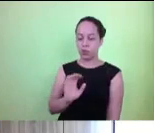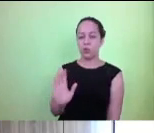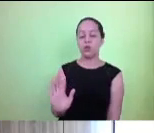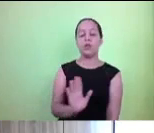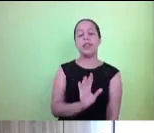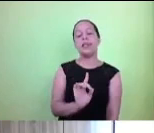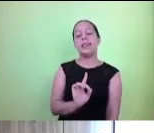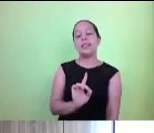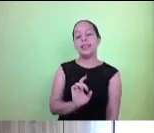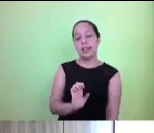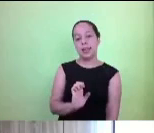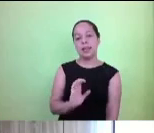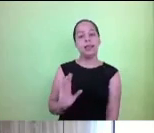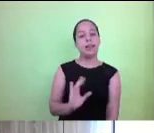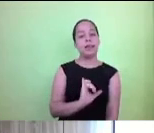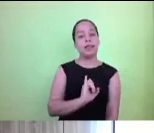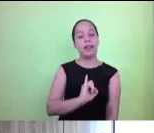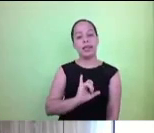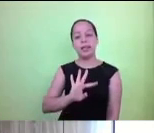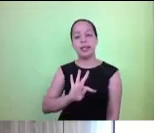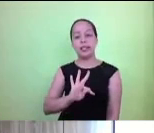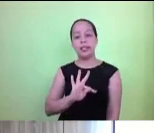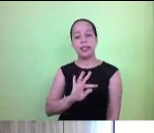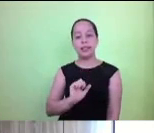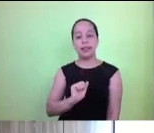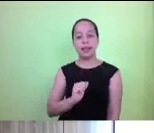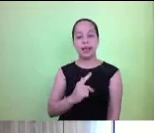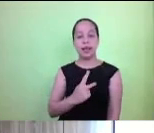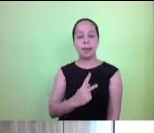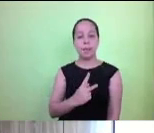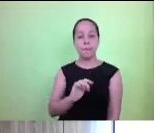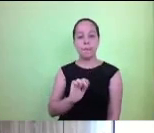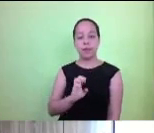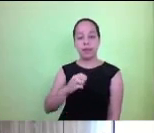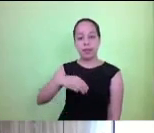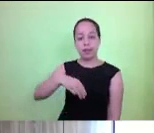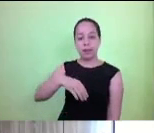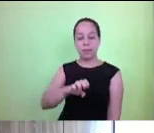Código de vaga 127, ampla concorrência.